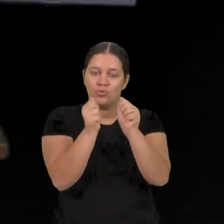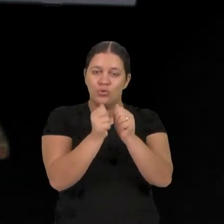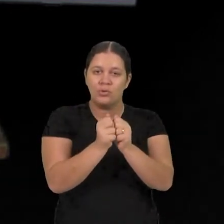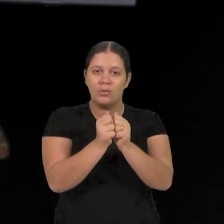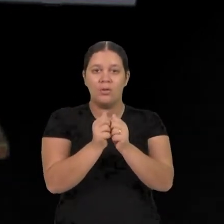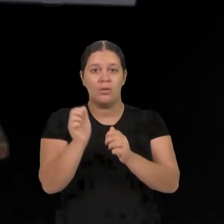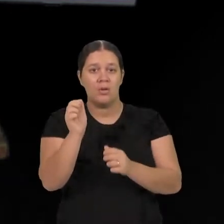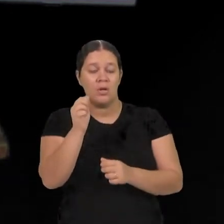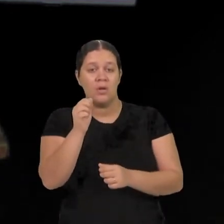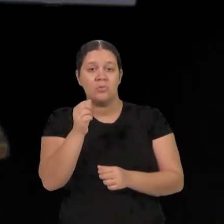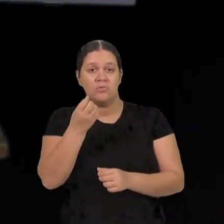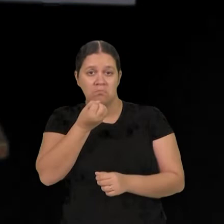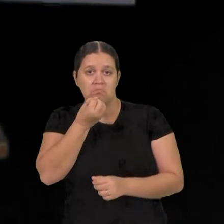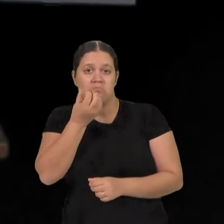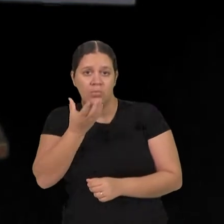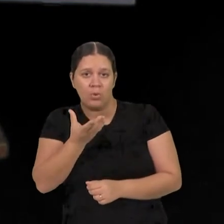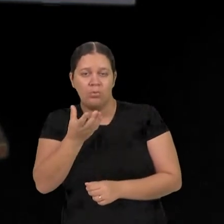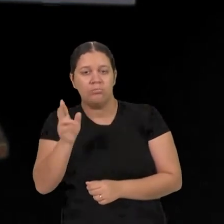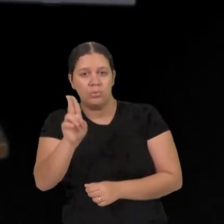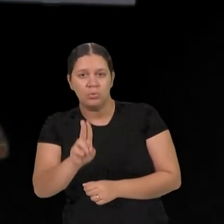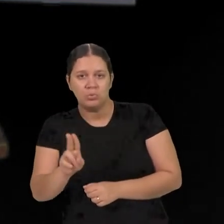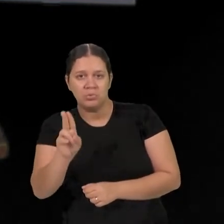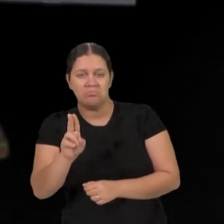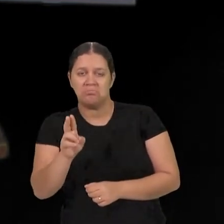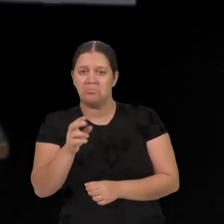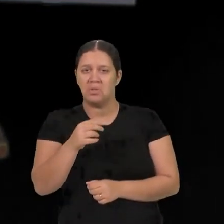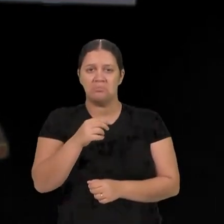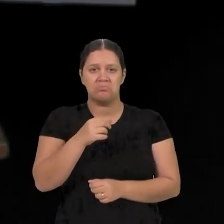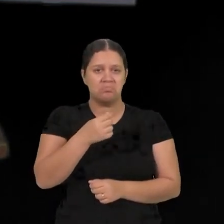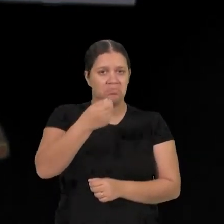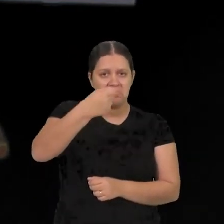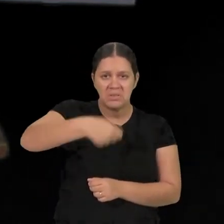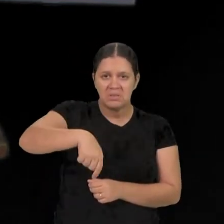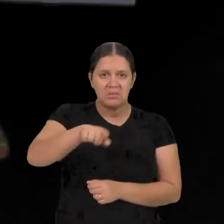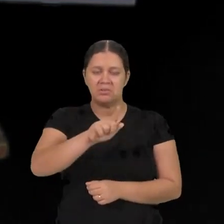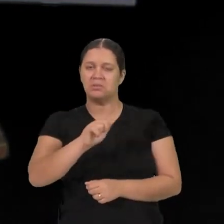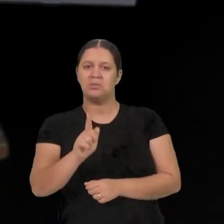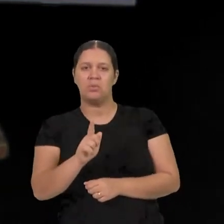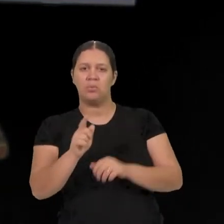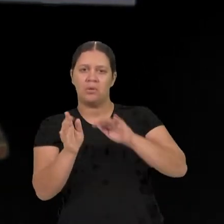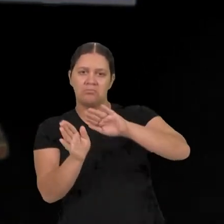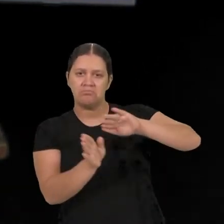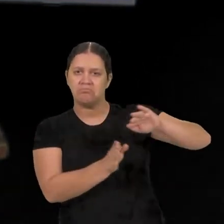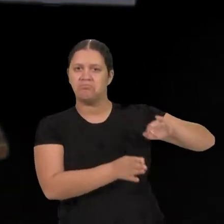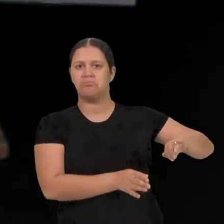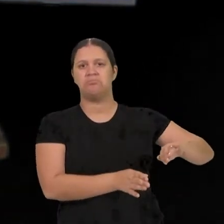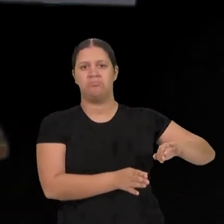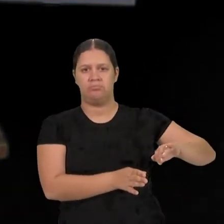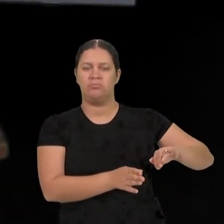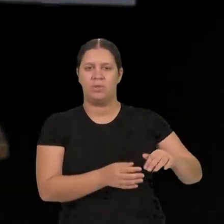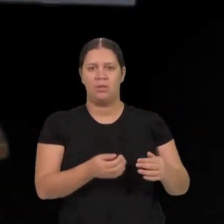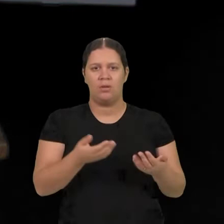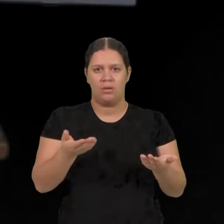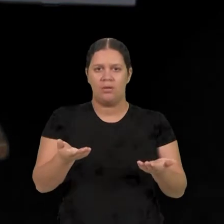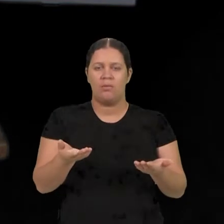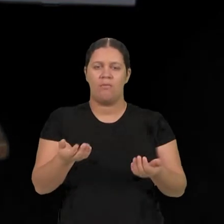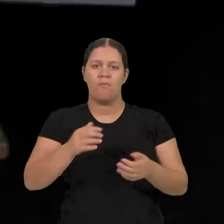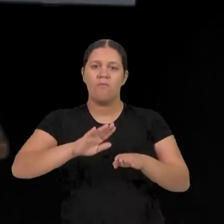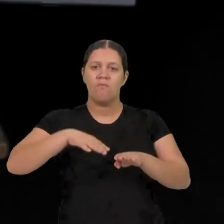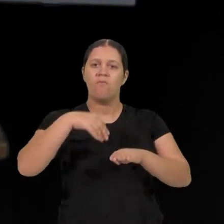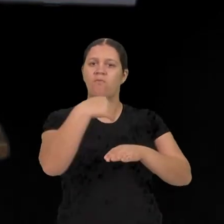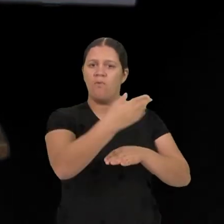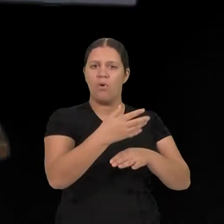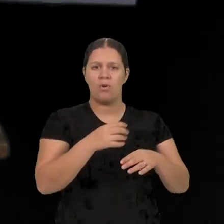utilizado, ele utiliza, e o que não precisar ser utilizado, ou que não tiver como ser utilizado, ele é excretado, ele é mandado